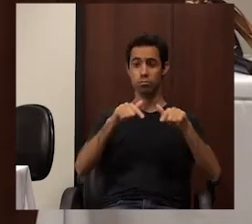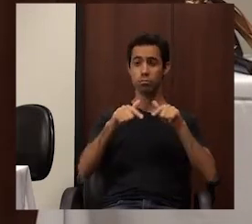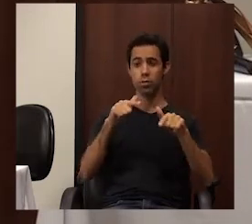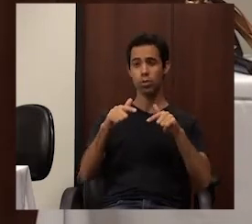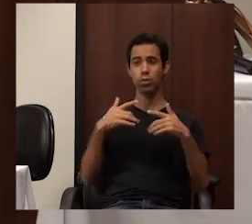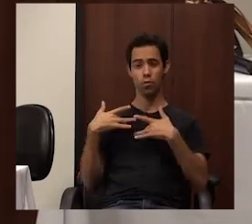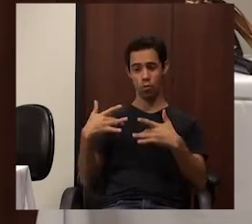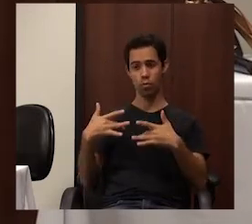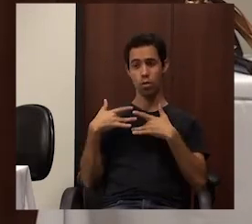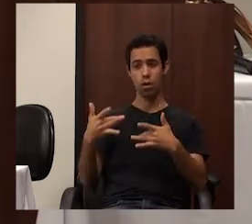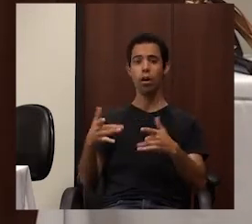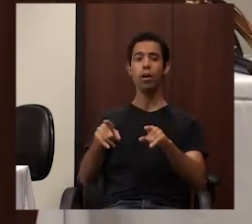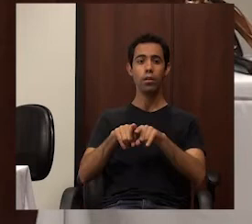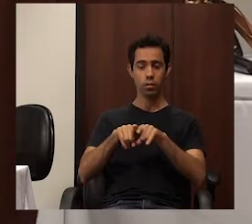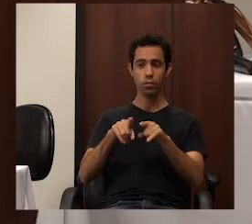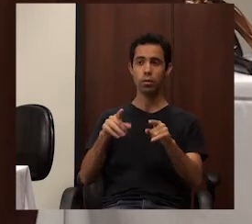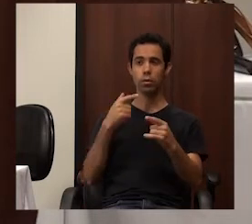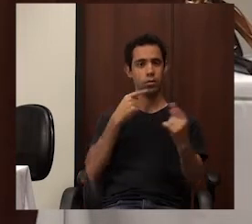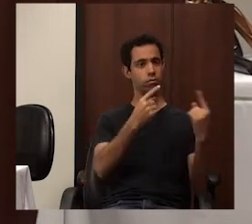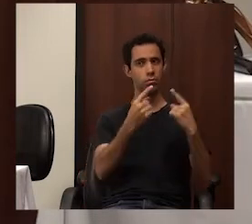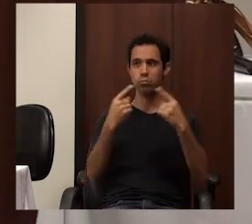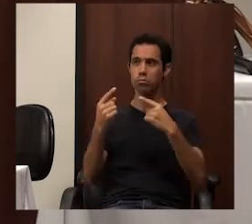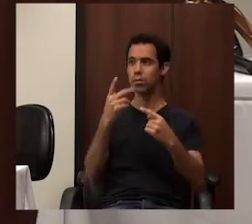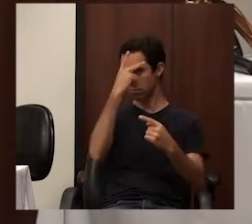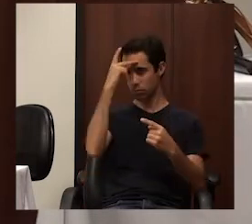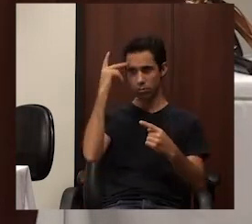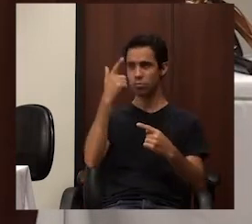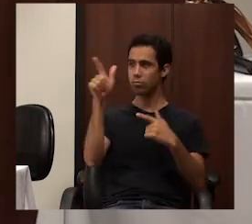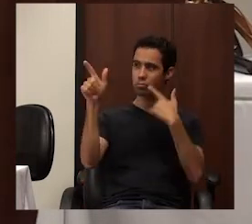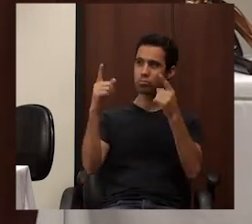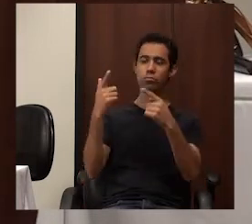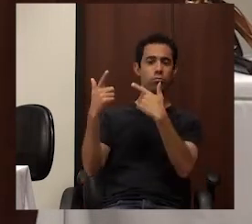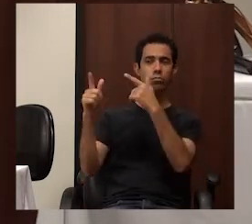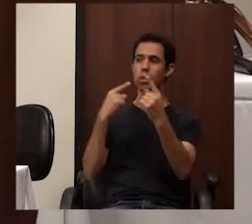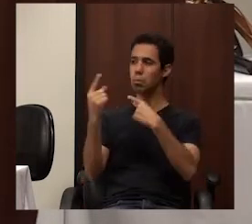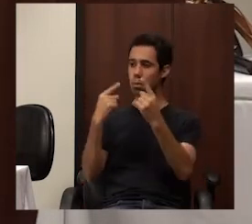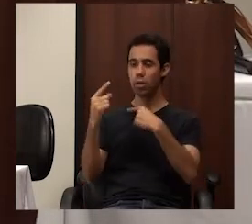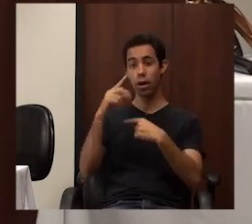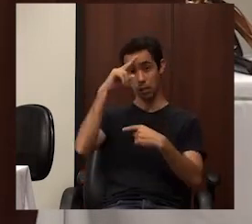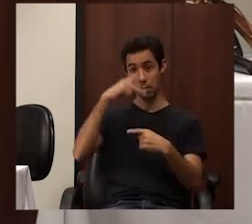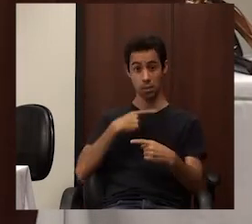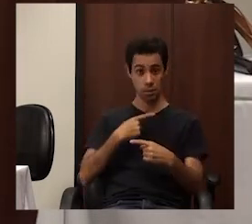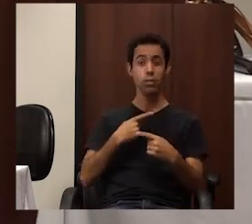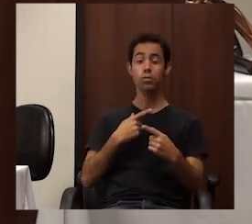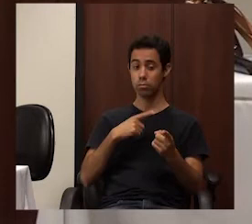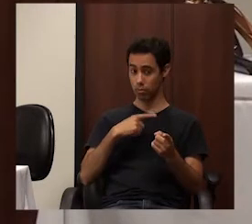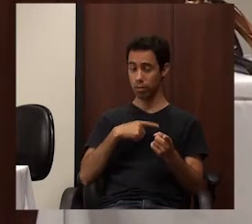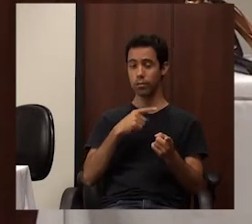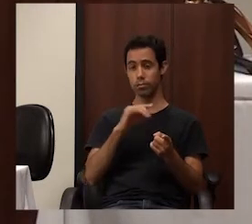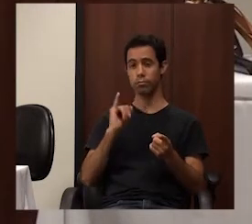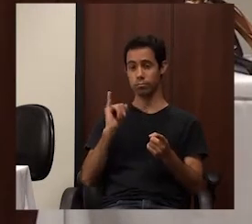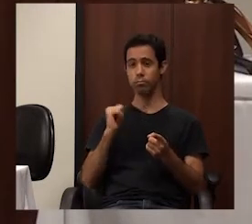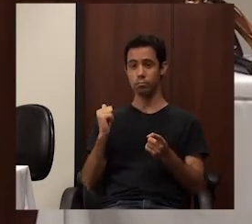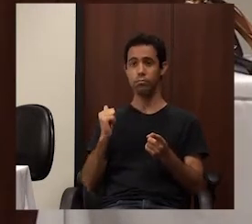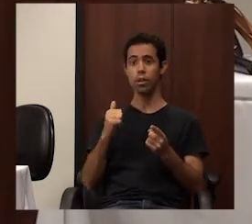Ela sabe conviver com outras pessoas, sabe trabalhar, sabe ajudar, ela é independente, ela consegue tomar o seu